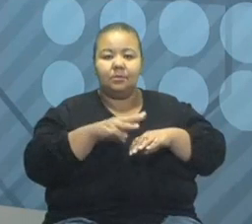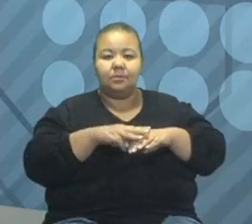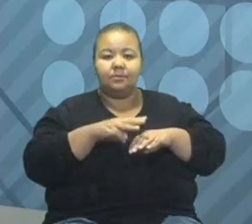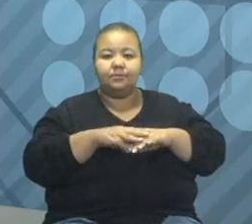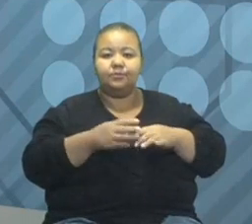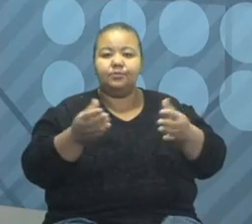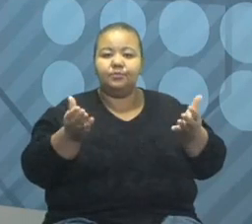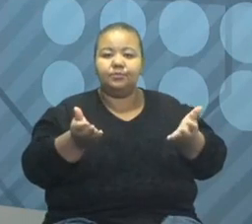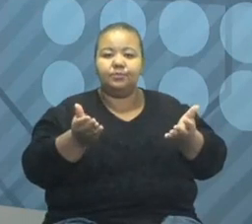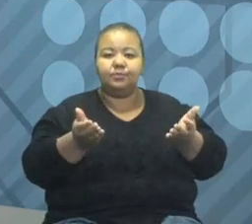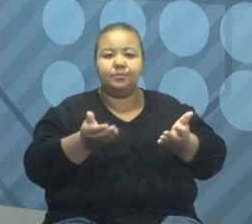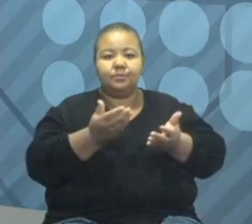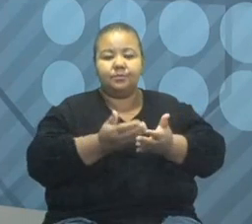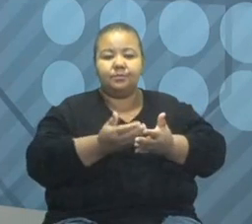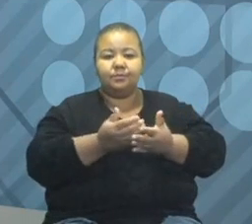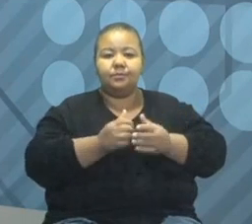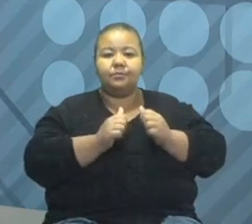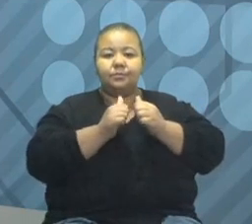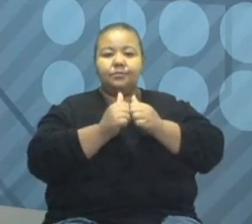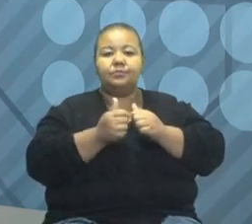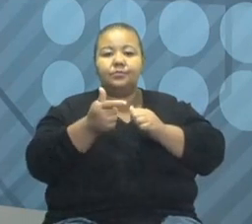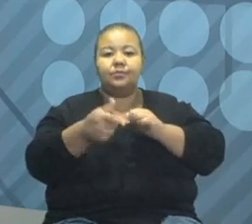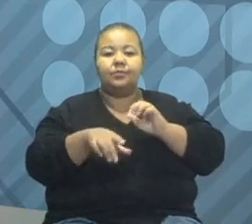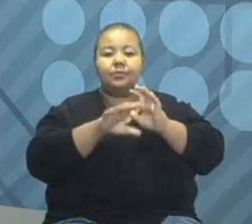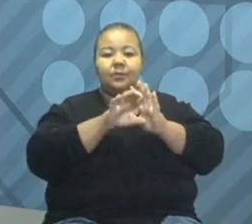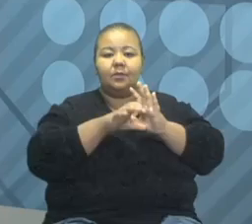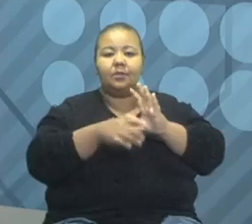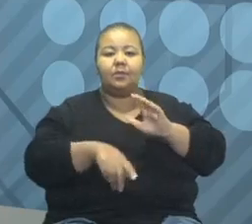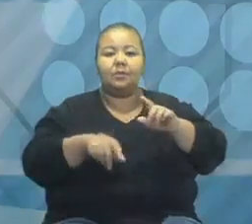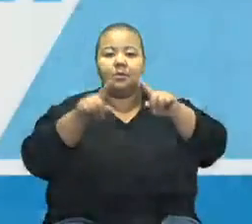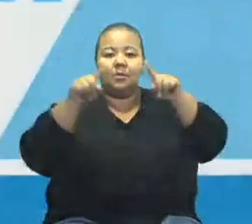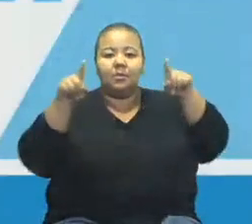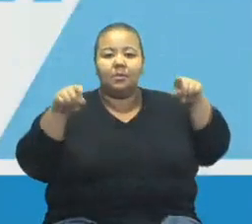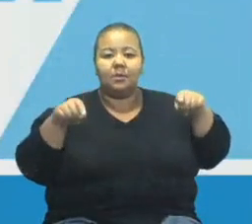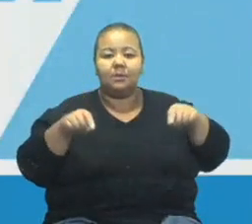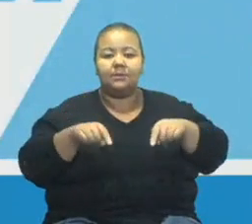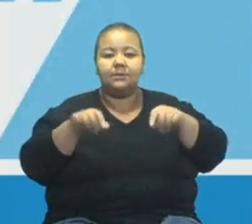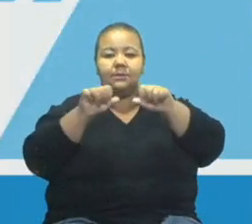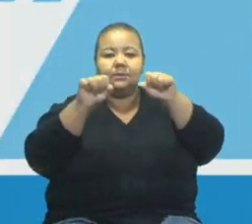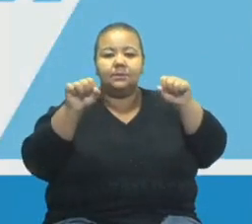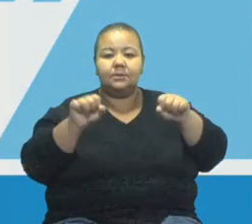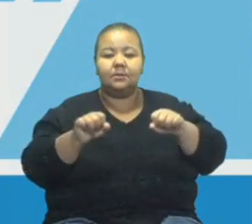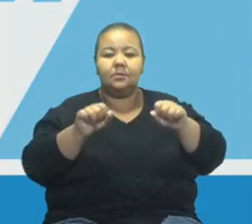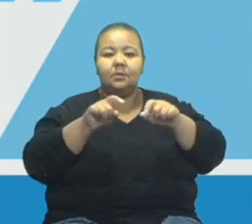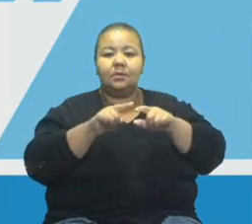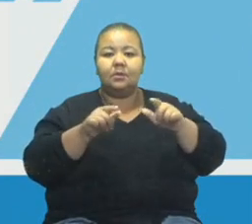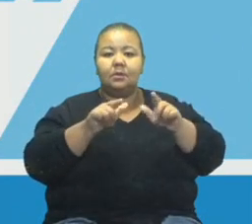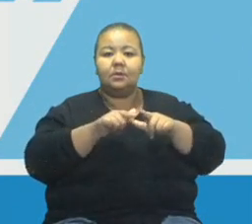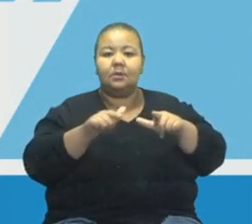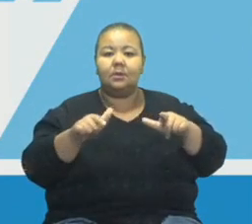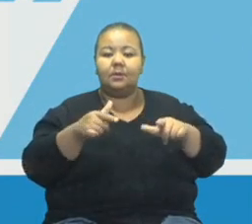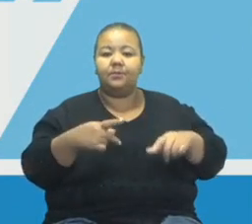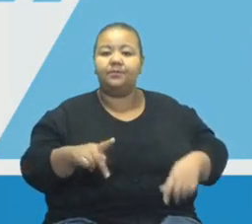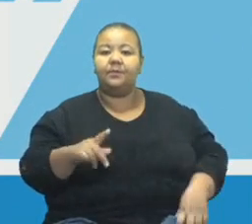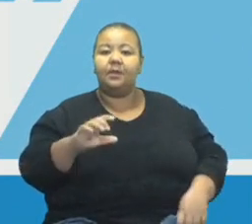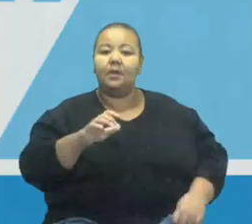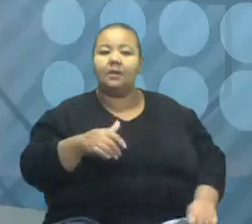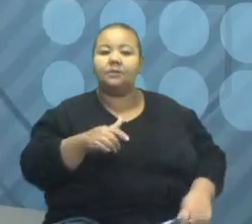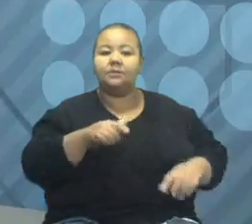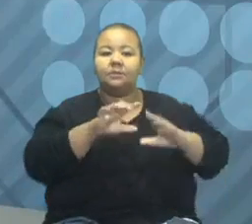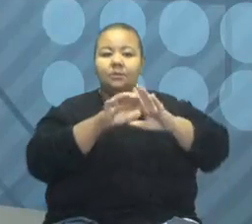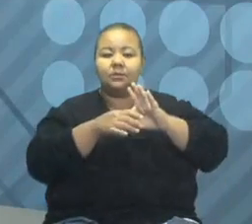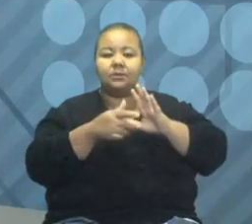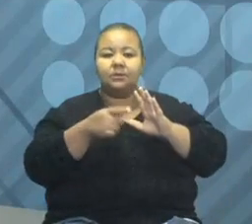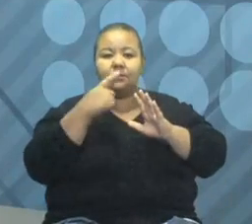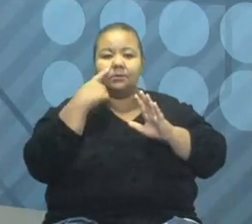hoje, abordarei com você os conceitos de matrizes e sistemas lineares. Esses conceitos, como veremos